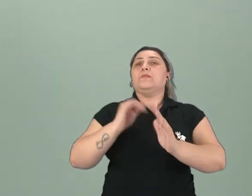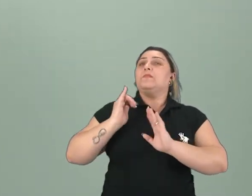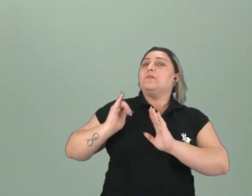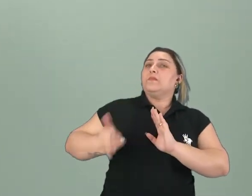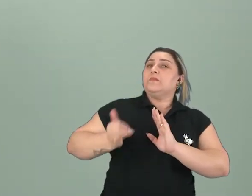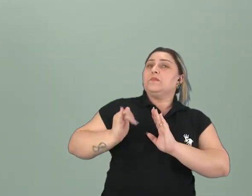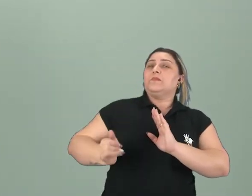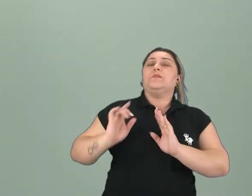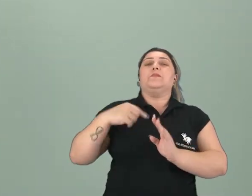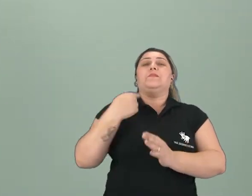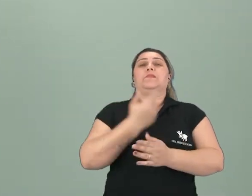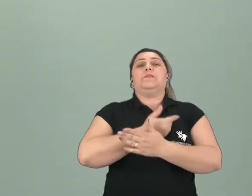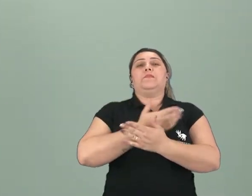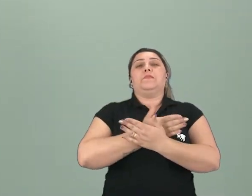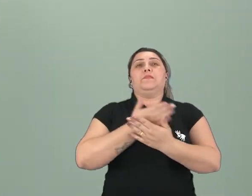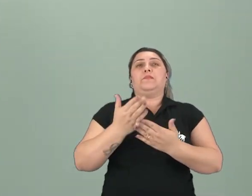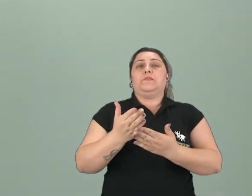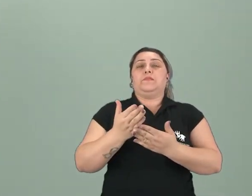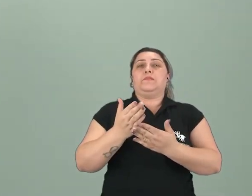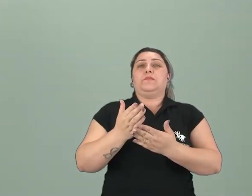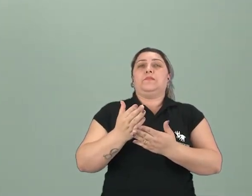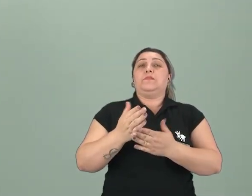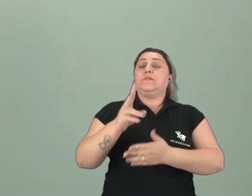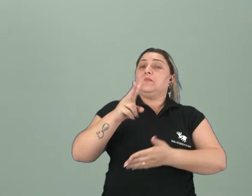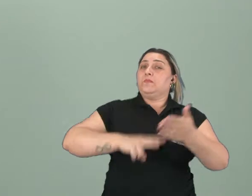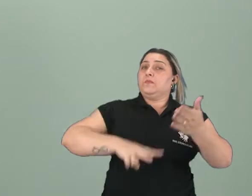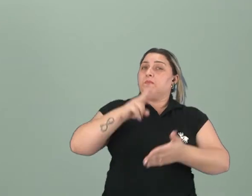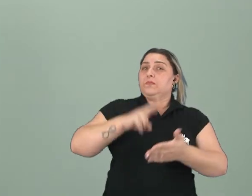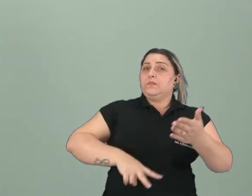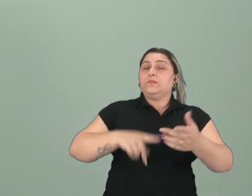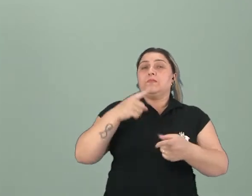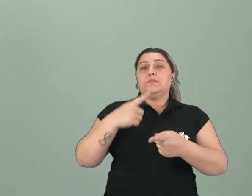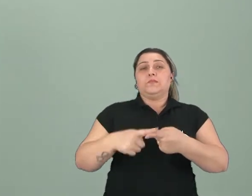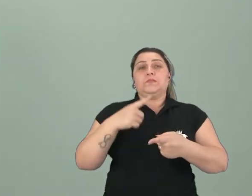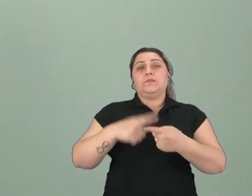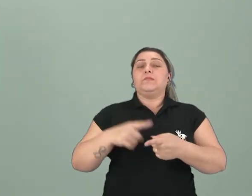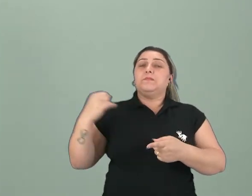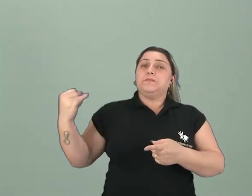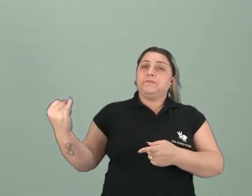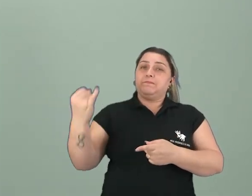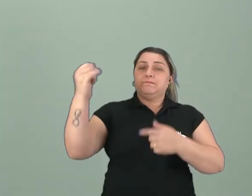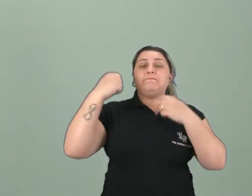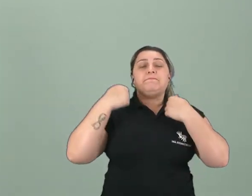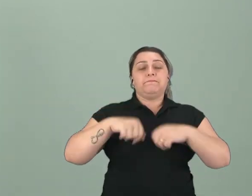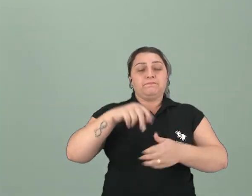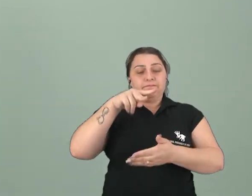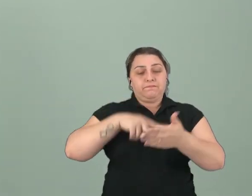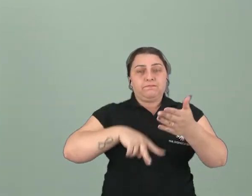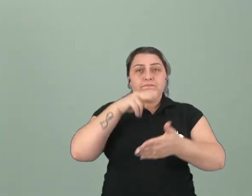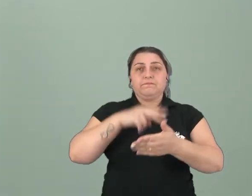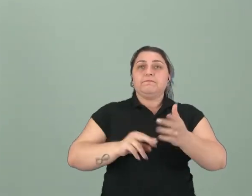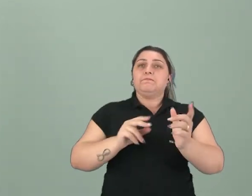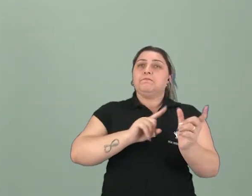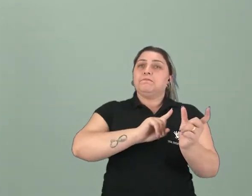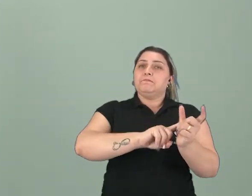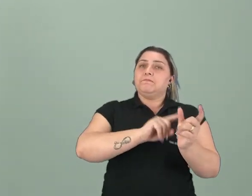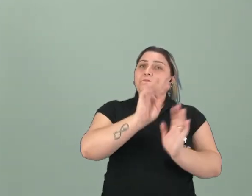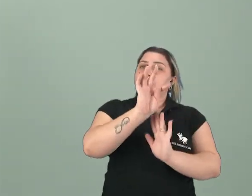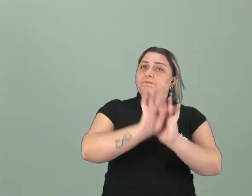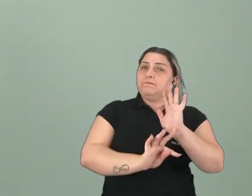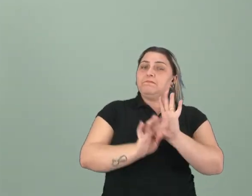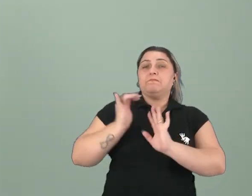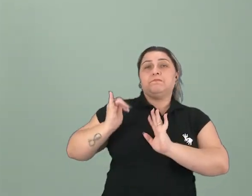Para a gente iniciar, vamos iniciar com leitura, porque é necessário que leiamos um fragmento, leiamos um